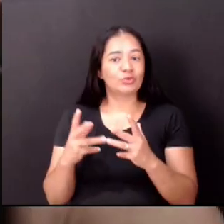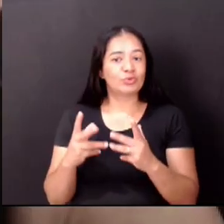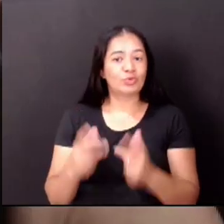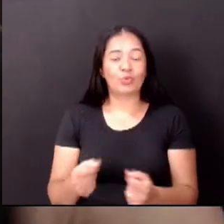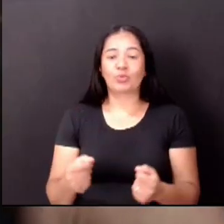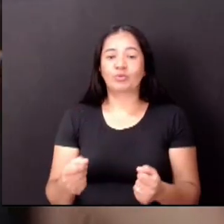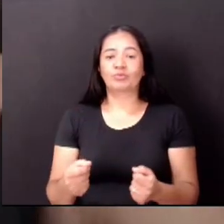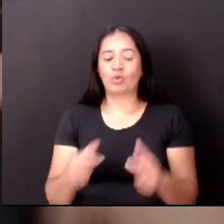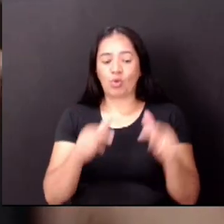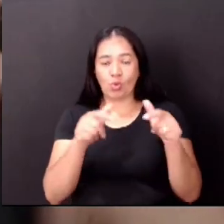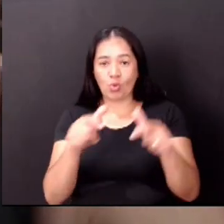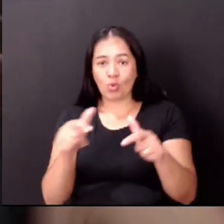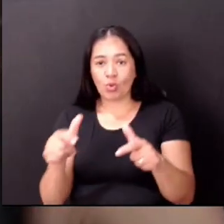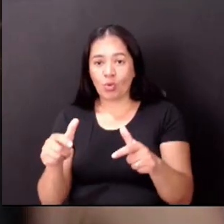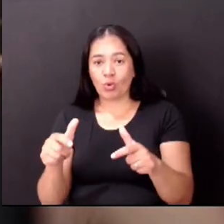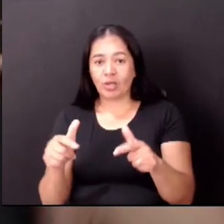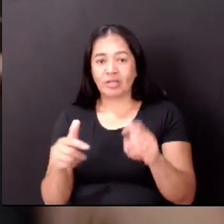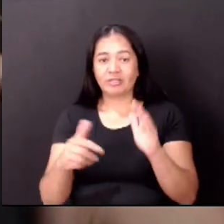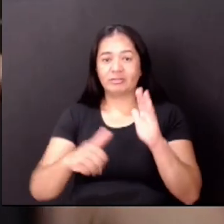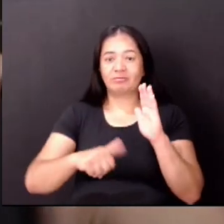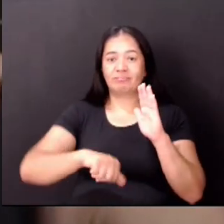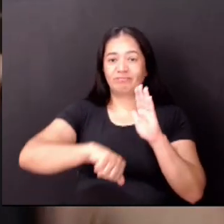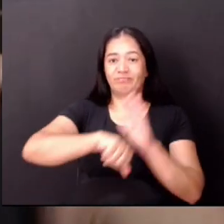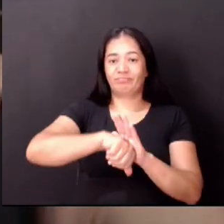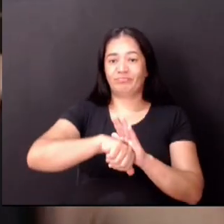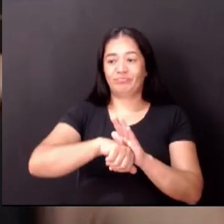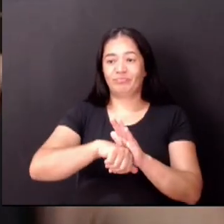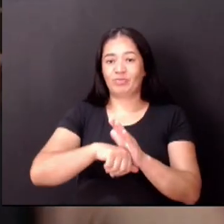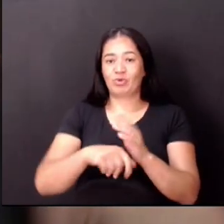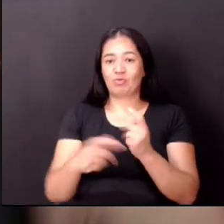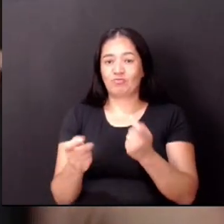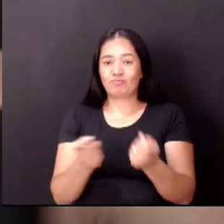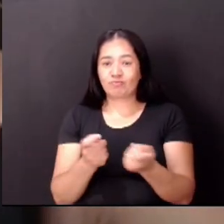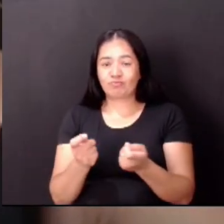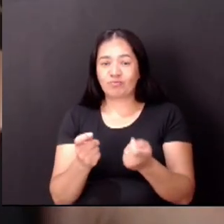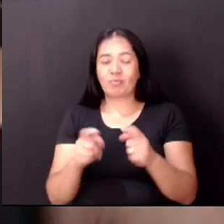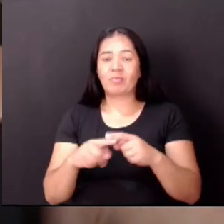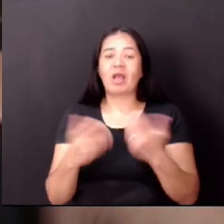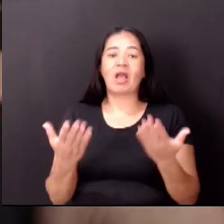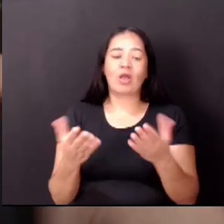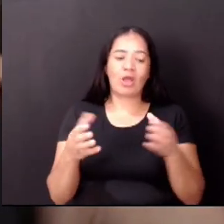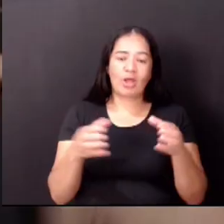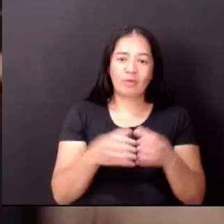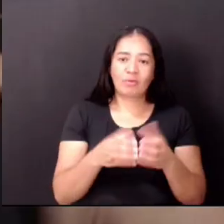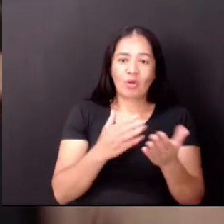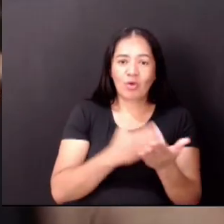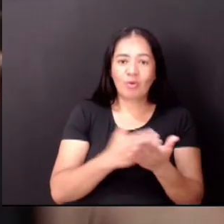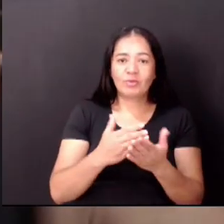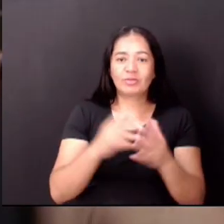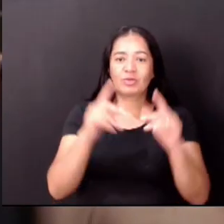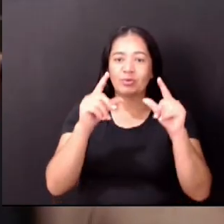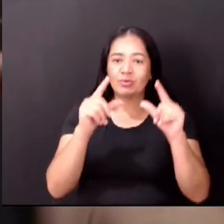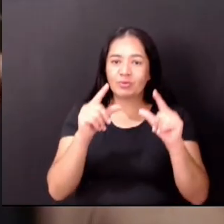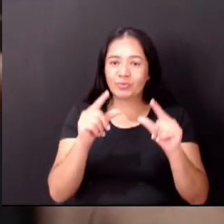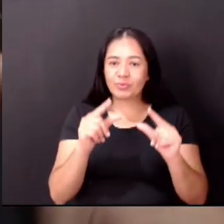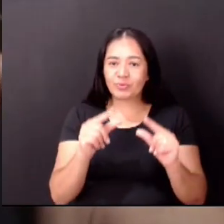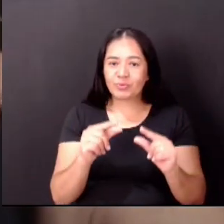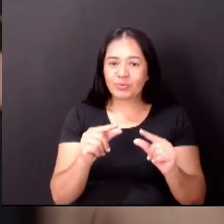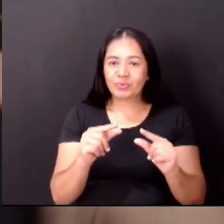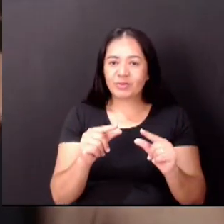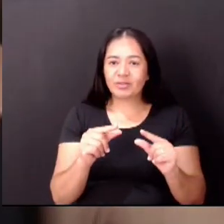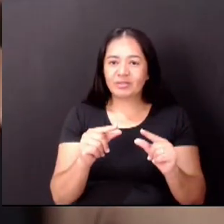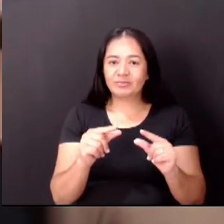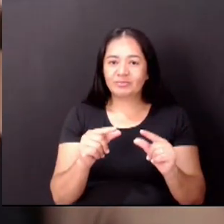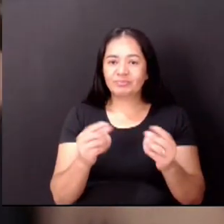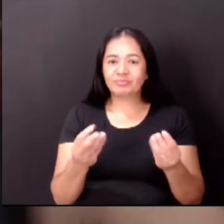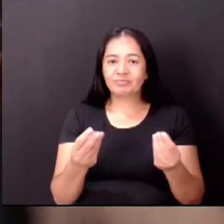crime organizado agia e que a cooperativa entrou e começou a minimizar, né, as